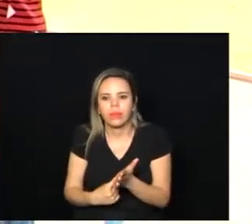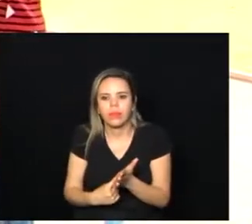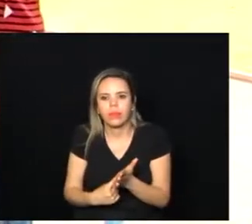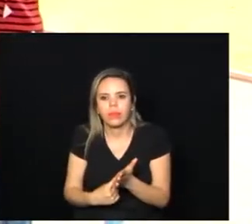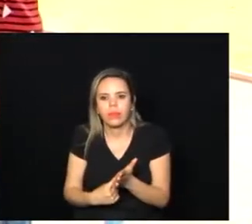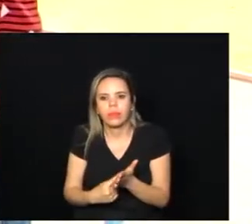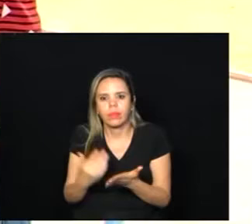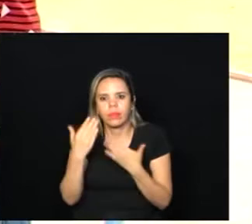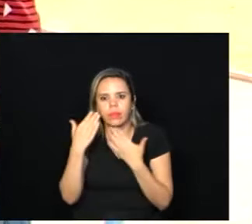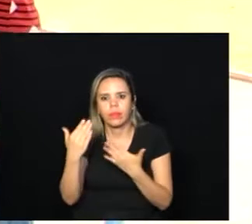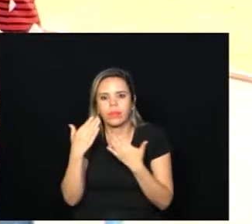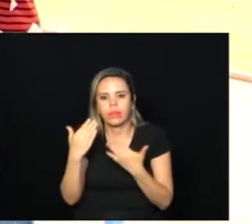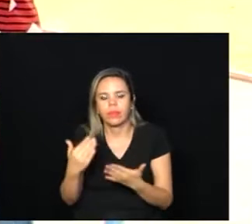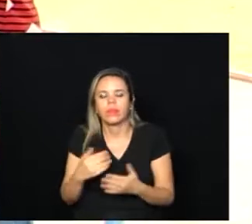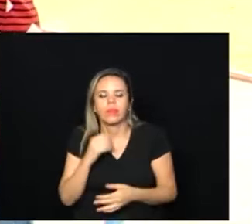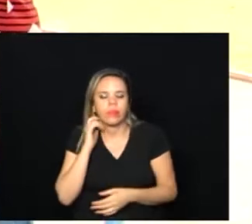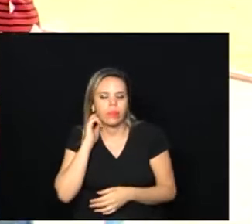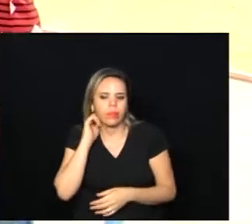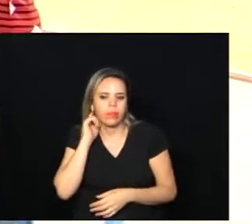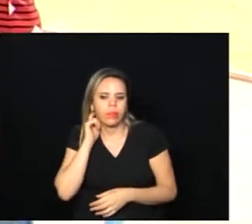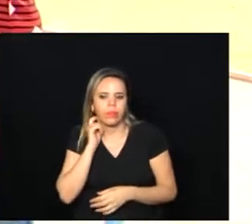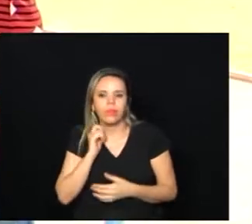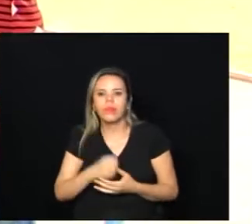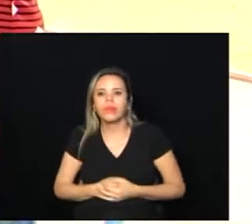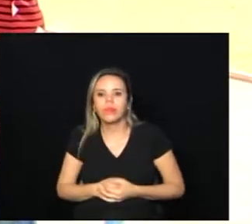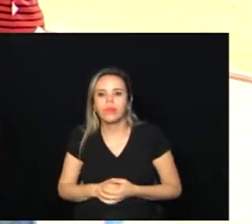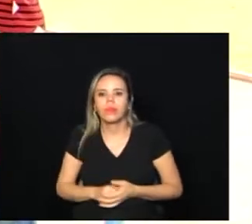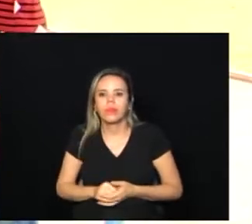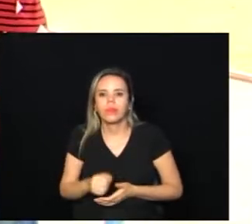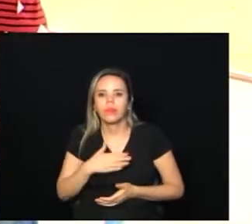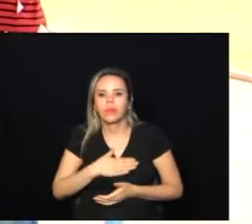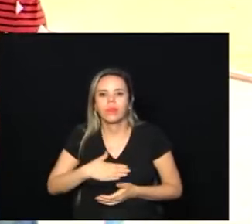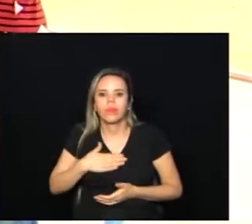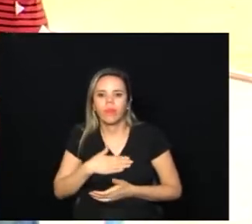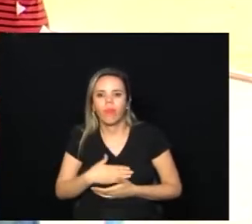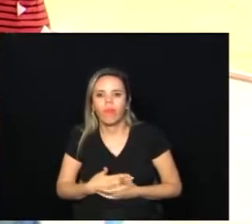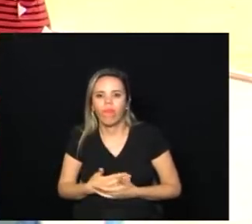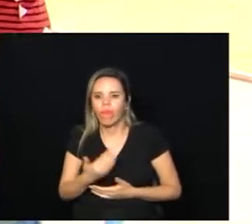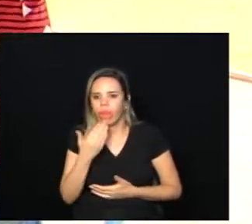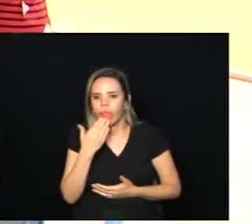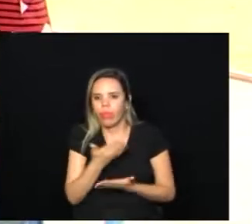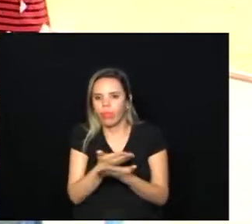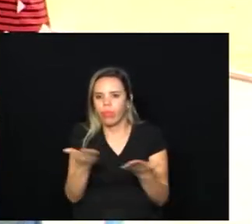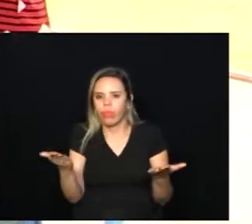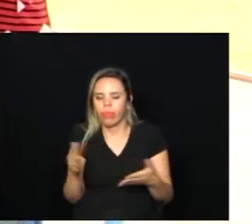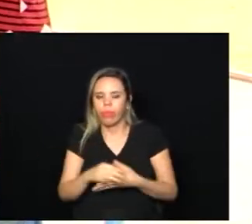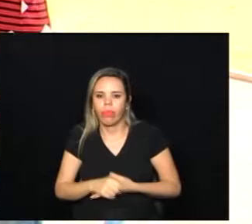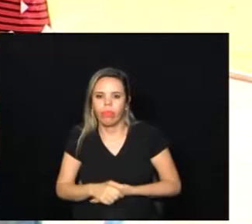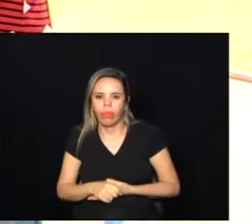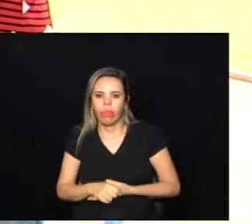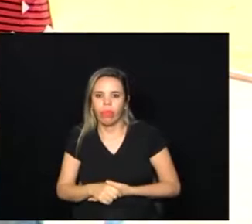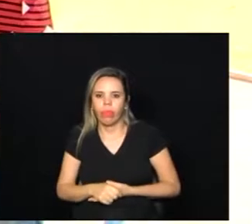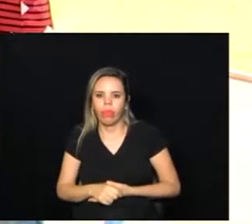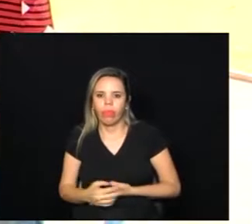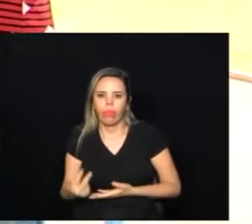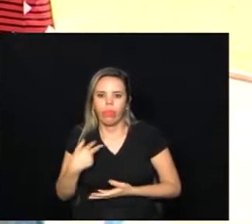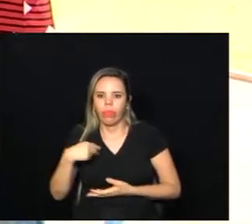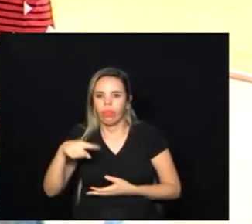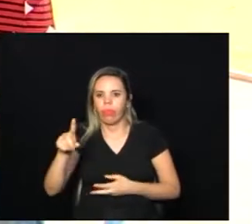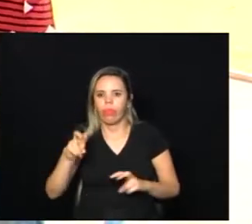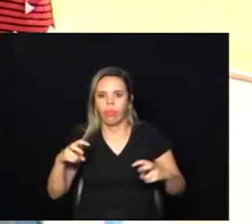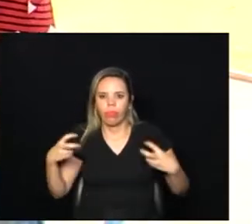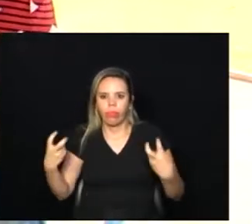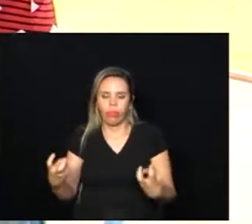só fazer um agradecimento? Claro. Então, gente, eu gostaria de pedir para vocês que não vai poder ir para o